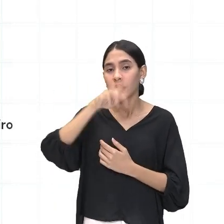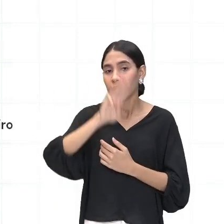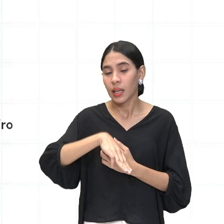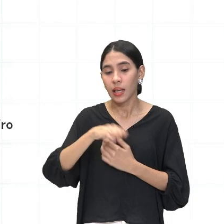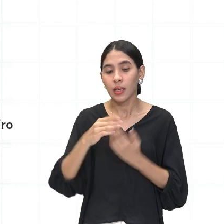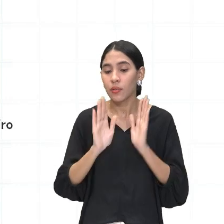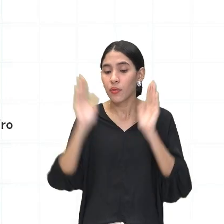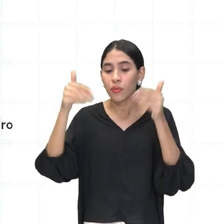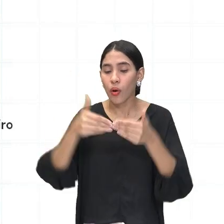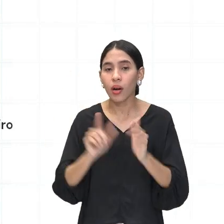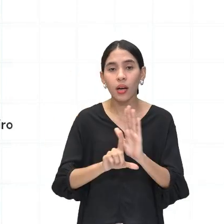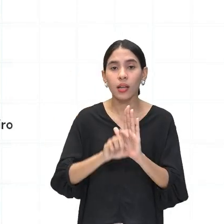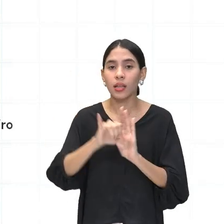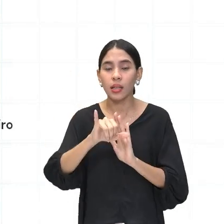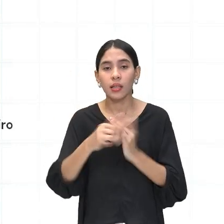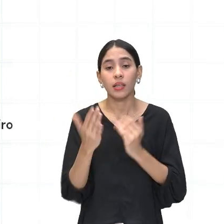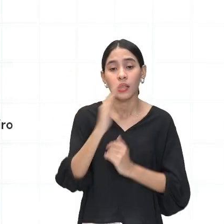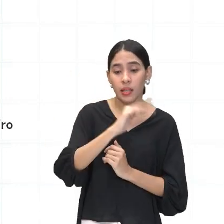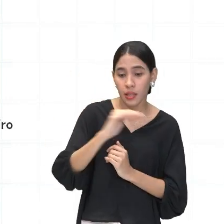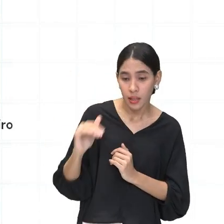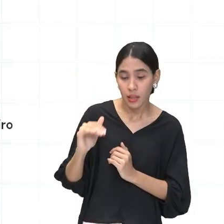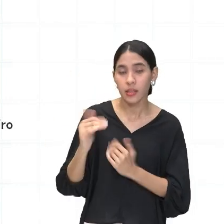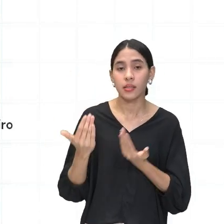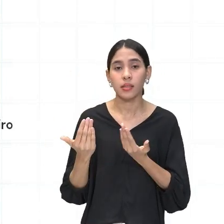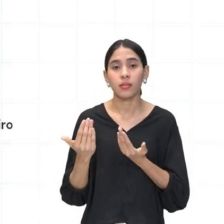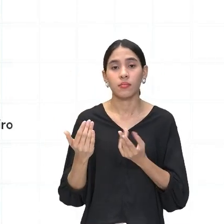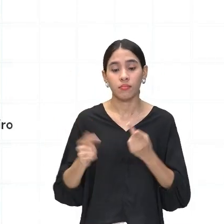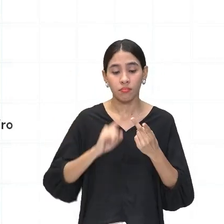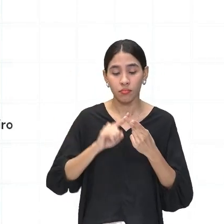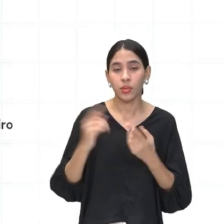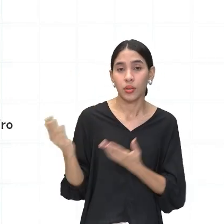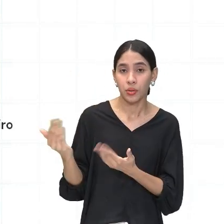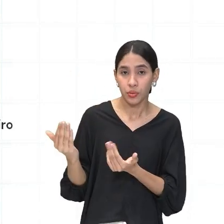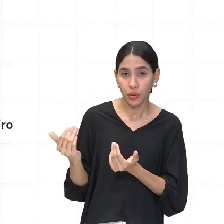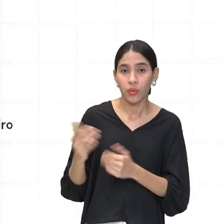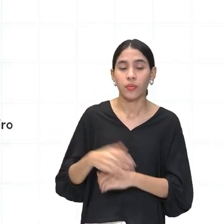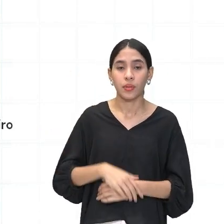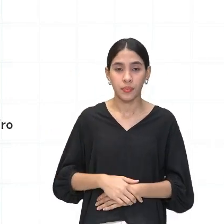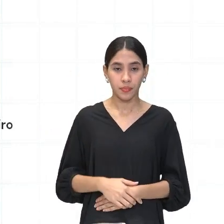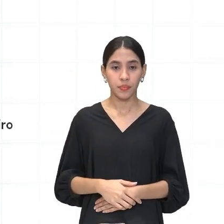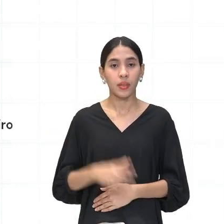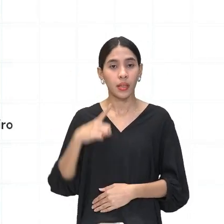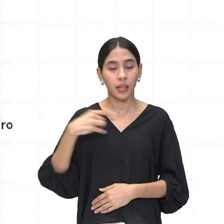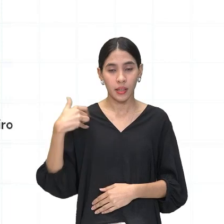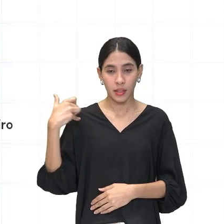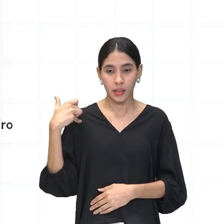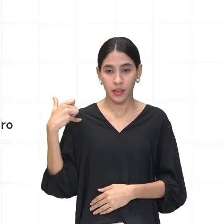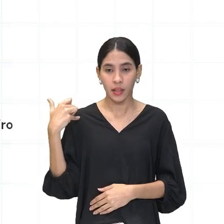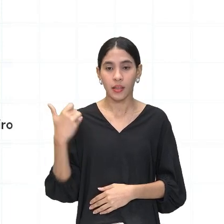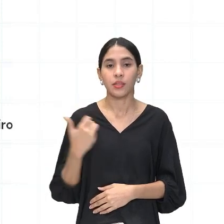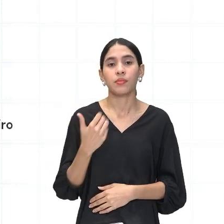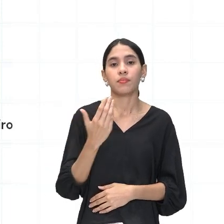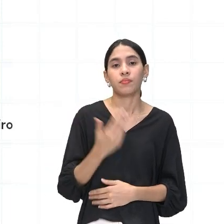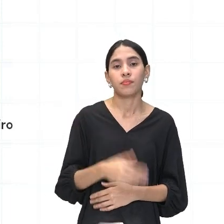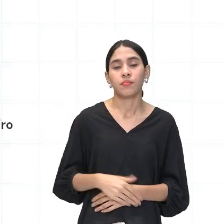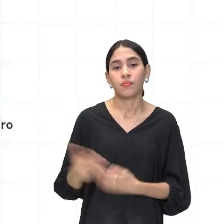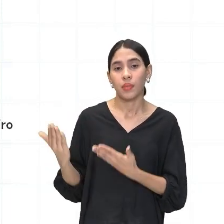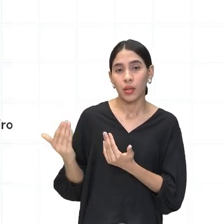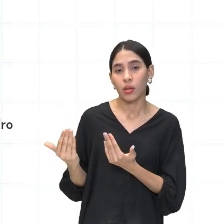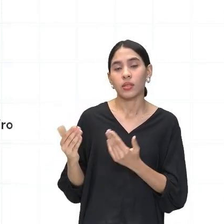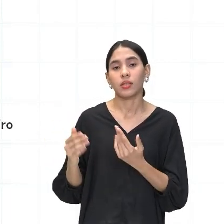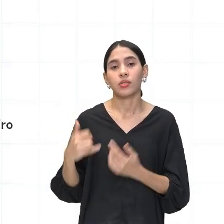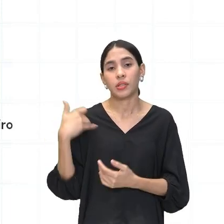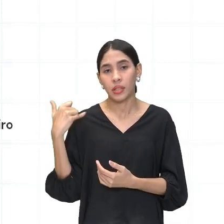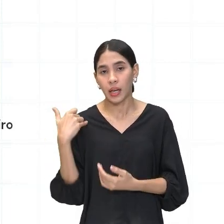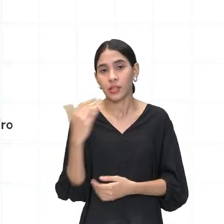A crianças, e aí tem a idade de quem é criança, e aos adolescentes, e aí tem a idade de quem é adolescente.